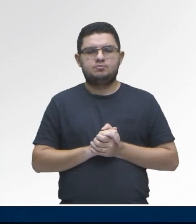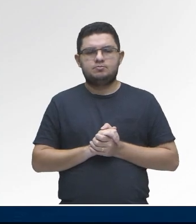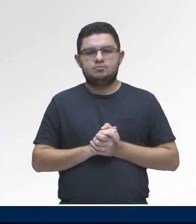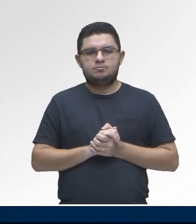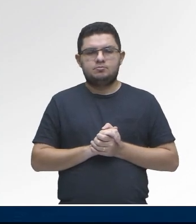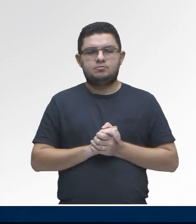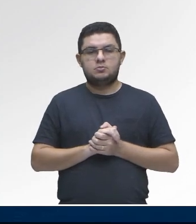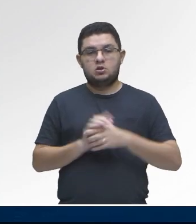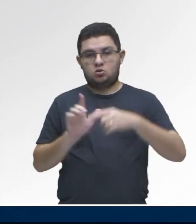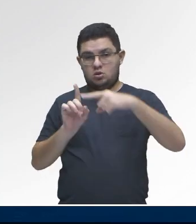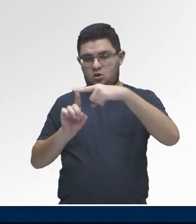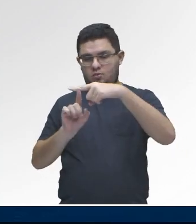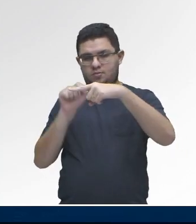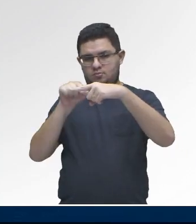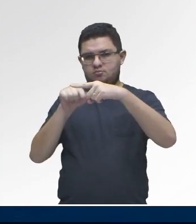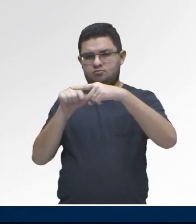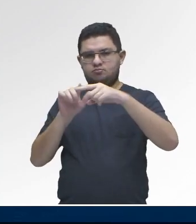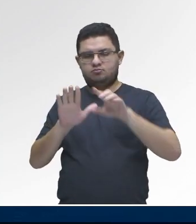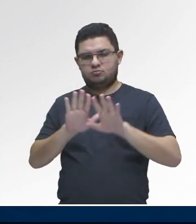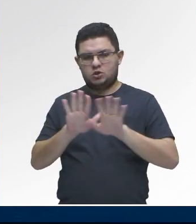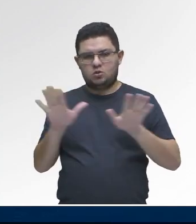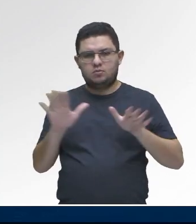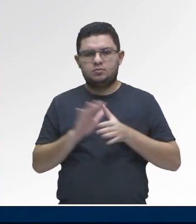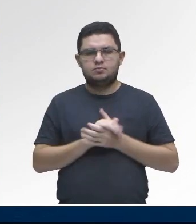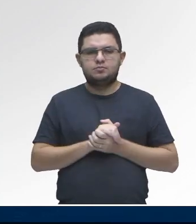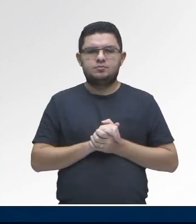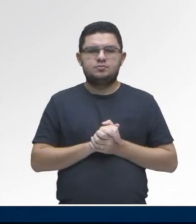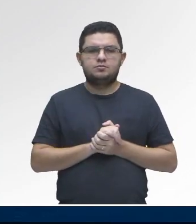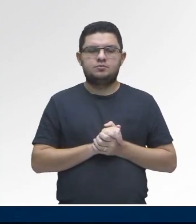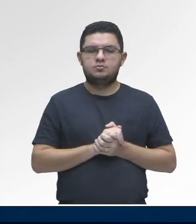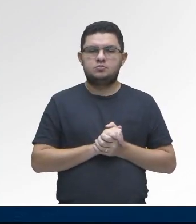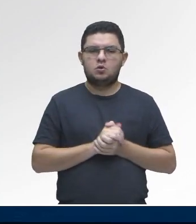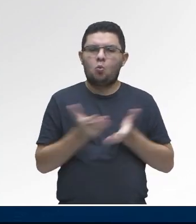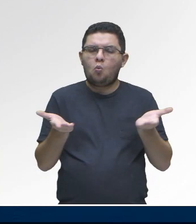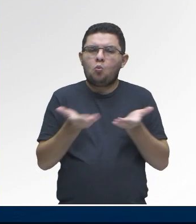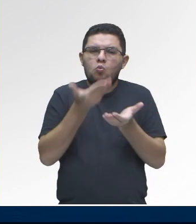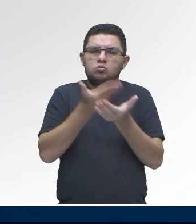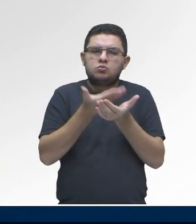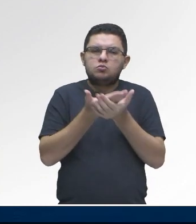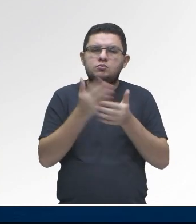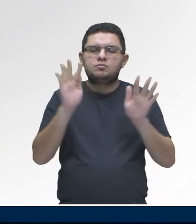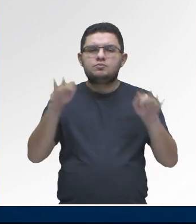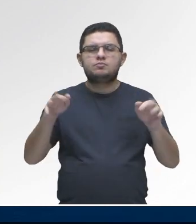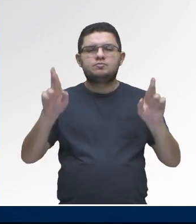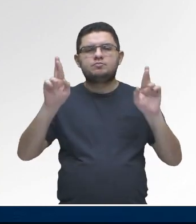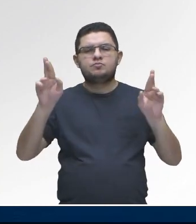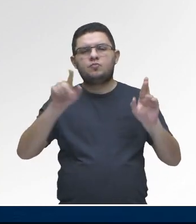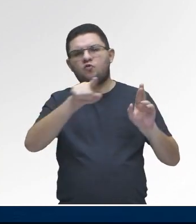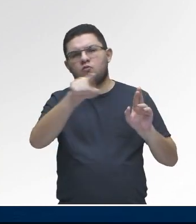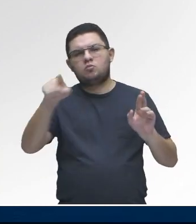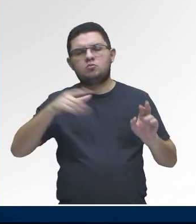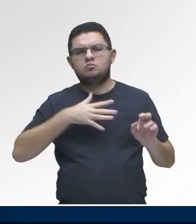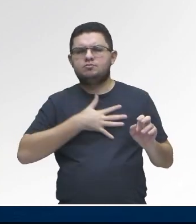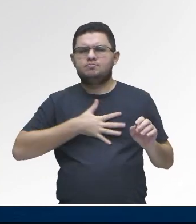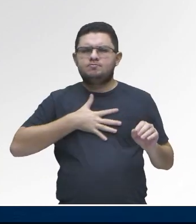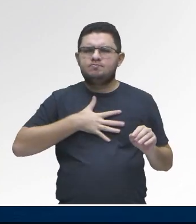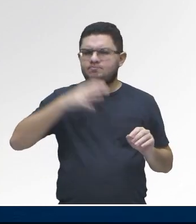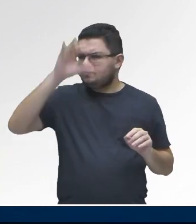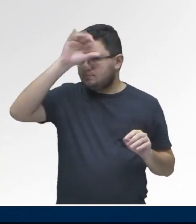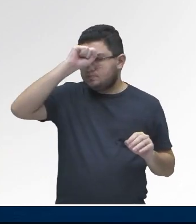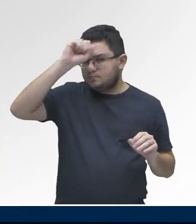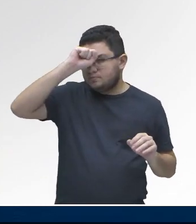nossa parte da aula. Esperamos que vocês tenham gostado, aprendido